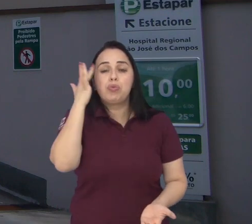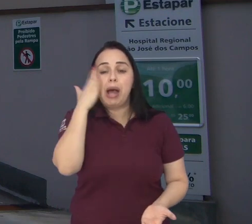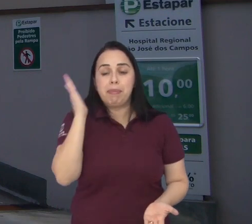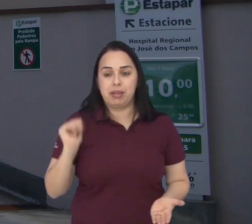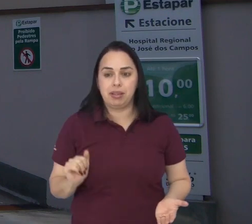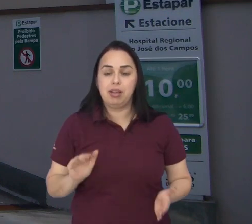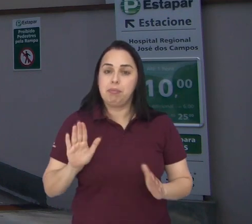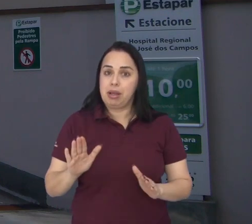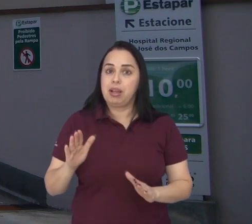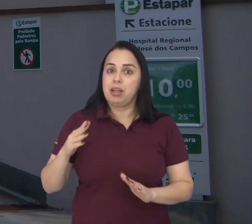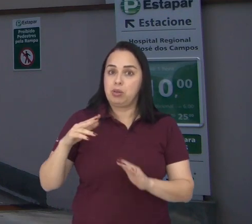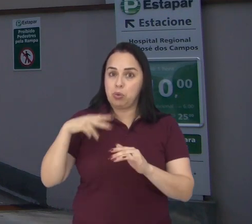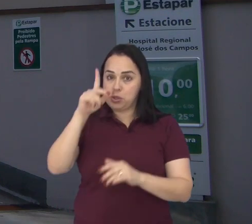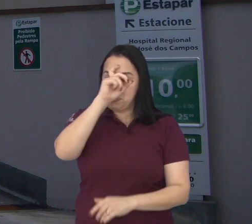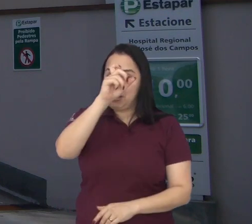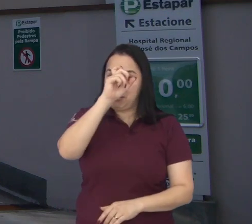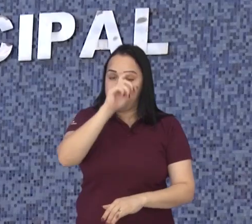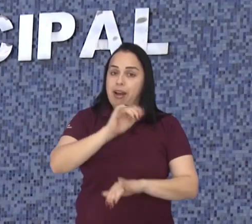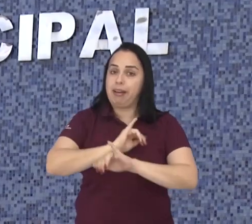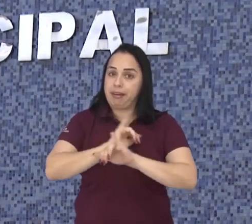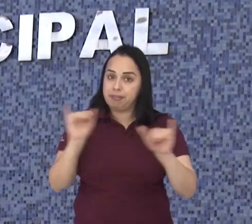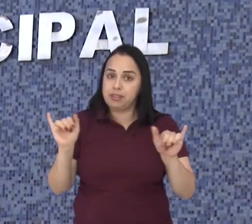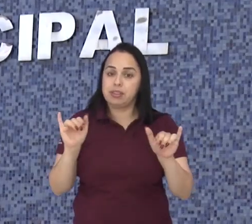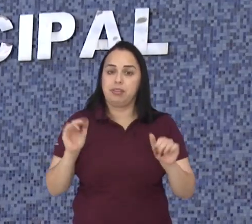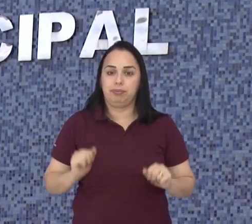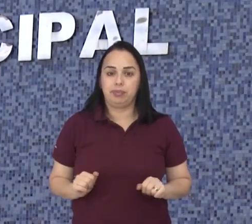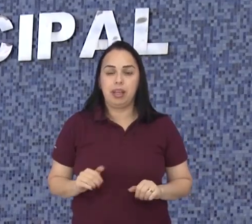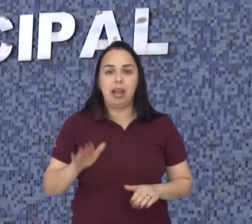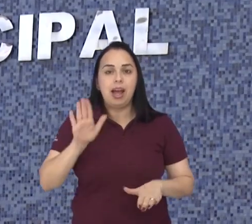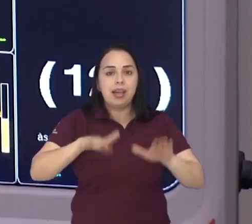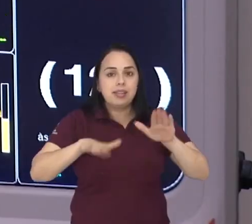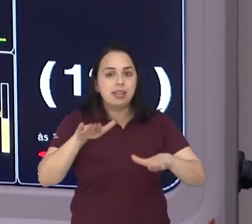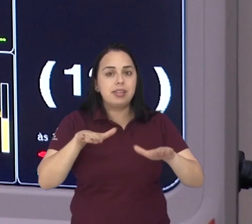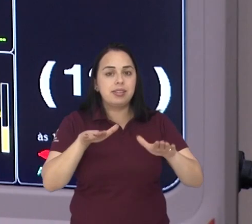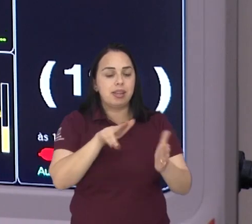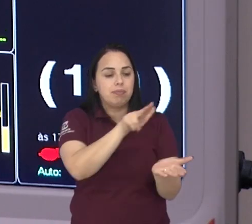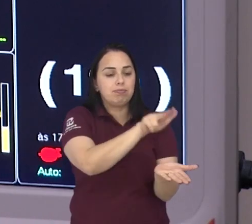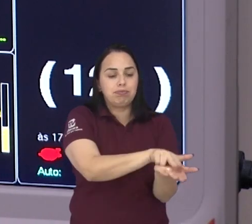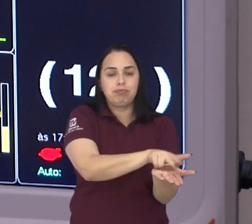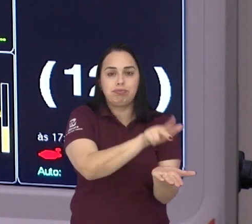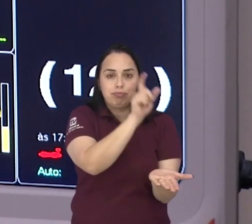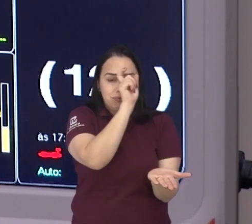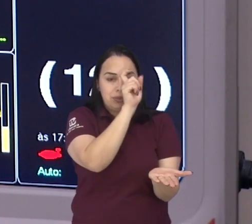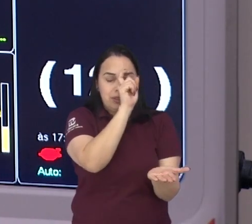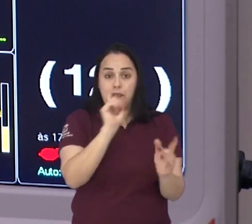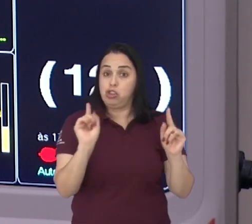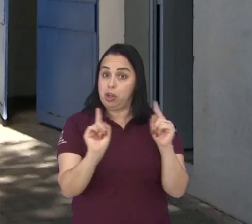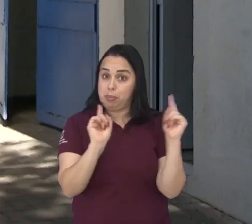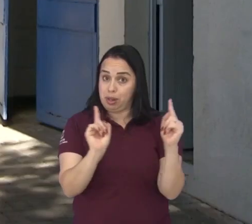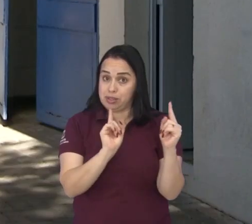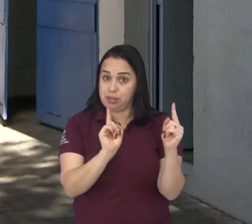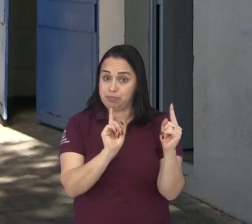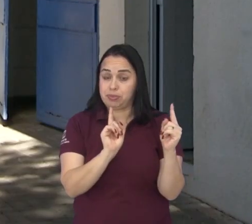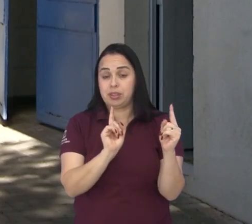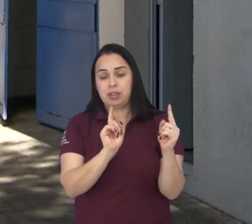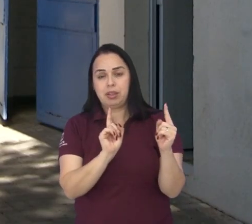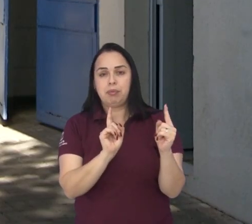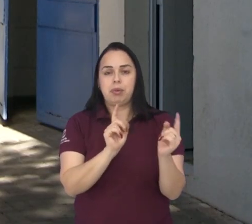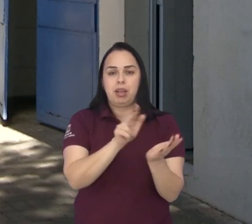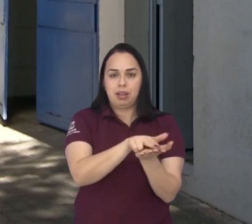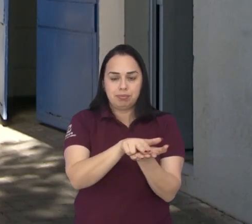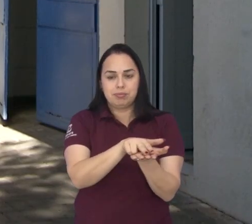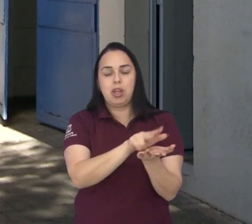registra com frequência esse tipo de ocorrência. Segundo a Prefeitura, os pacientes chegam geralmente em duas situações: vindos de